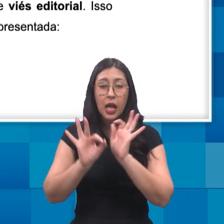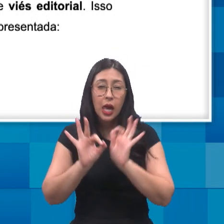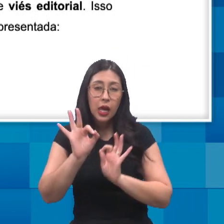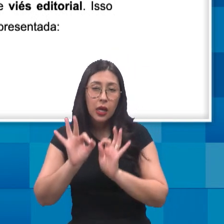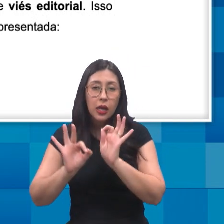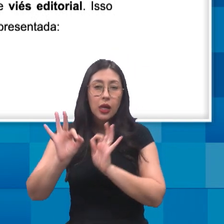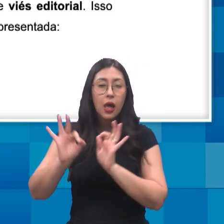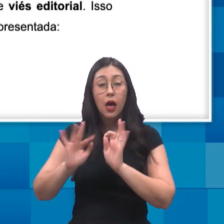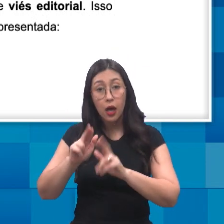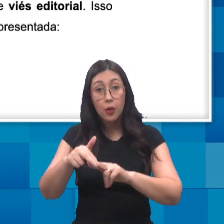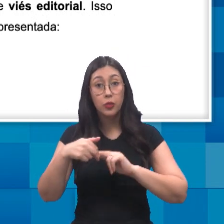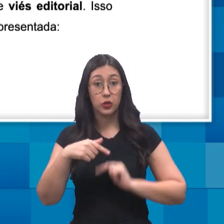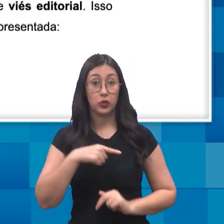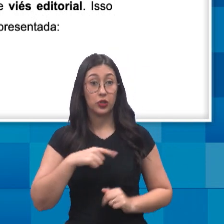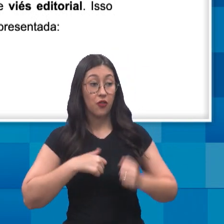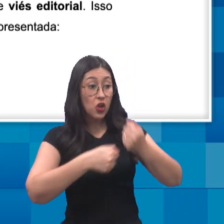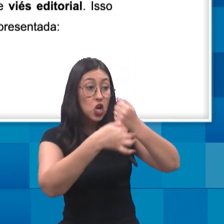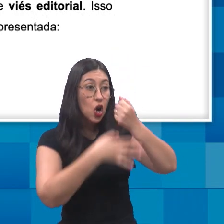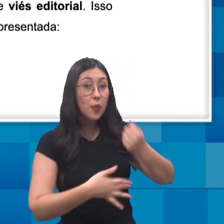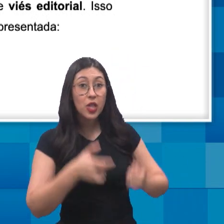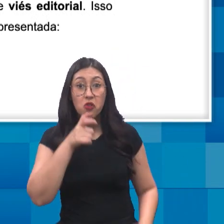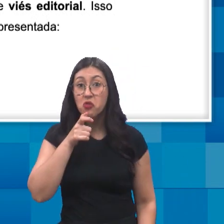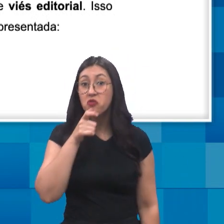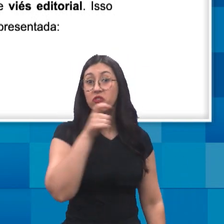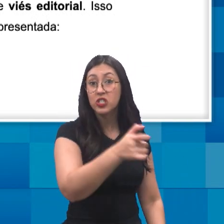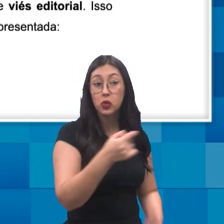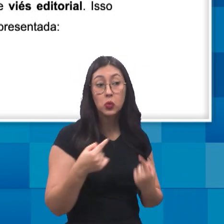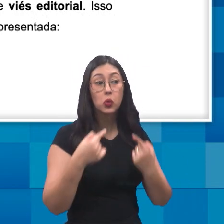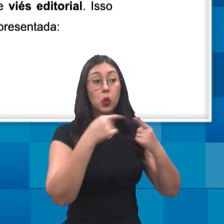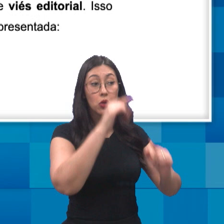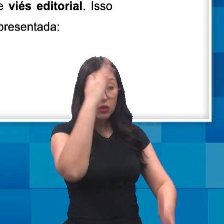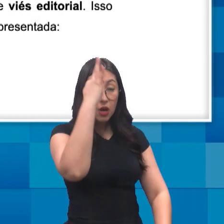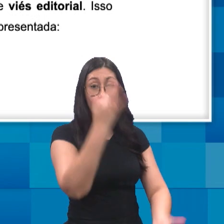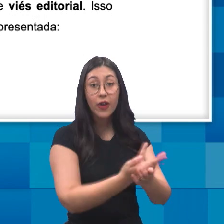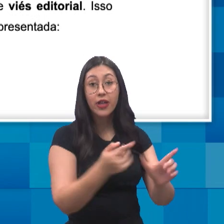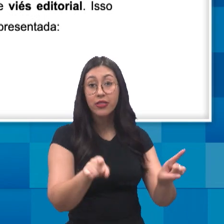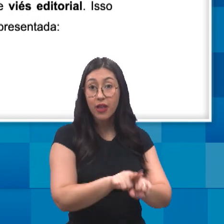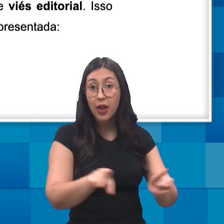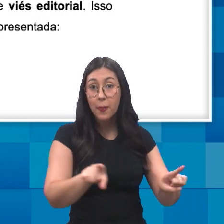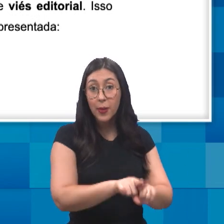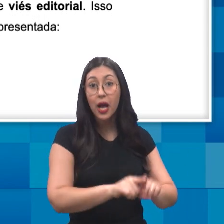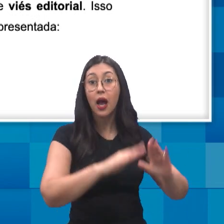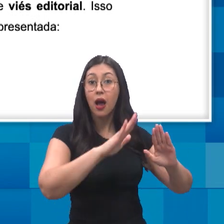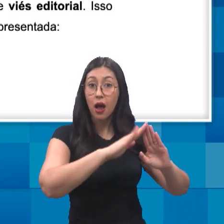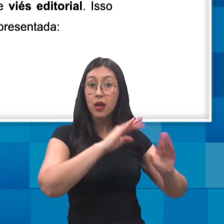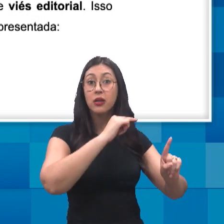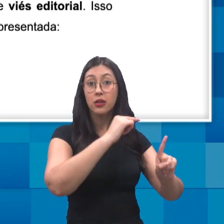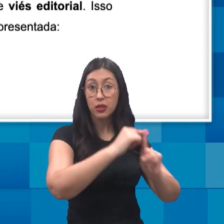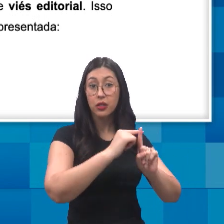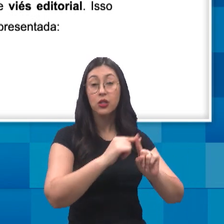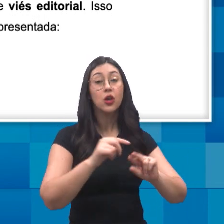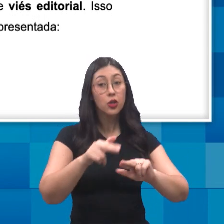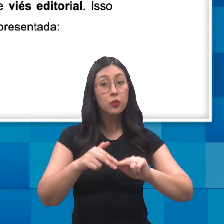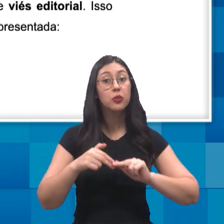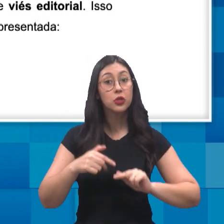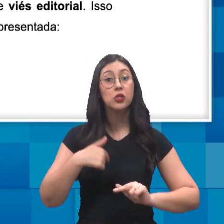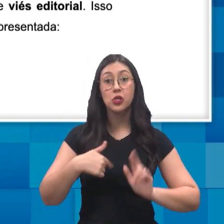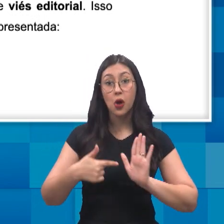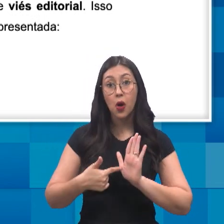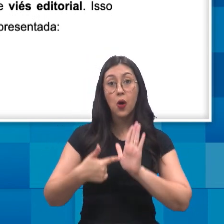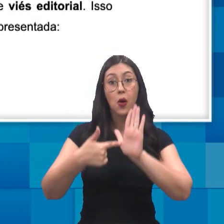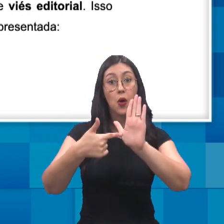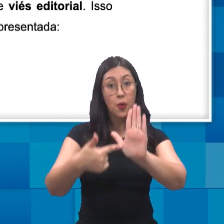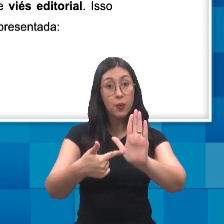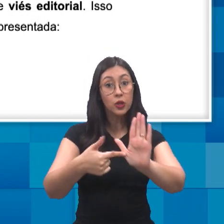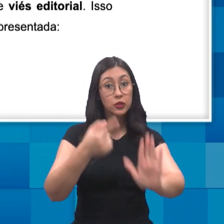comentários ofensivos à fé e à comunidade religiosa representada. E aí eu destaco, neste ofício enviado ao portal Aqui Vale,